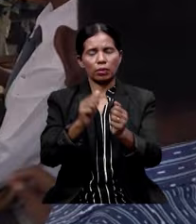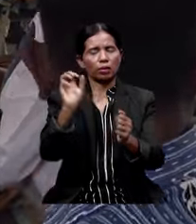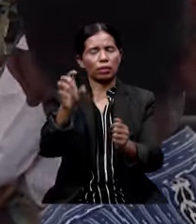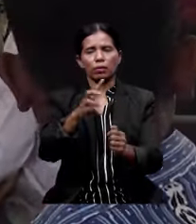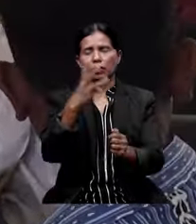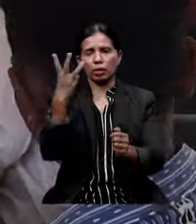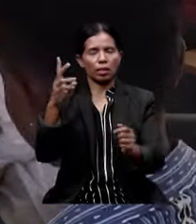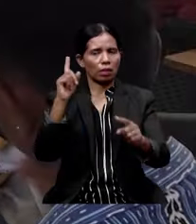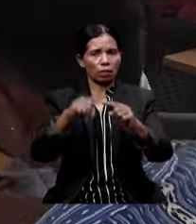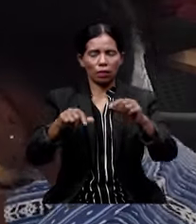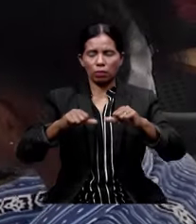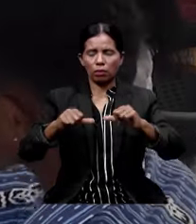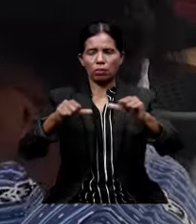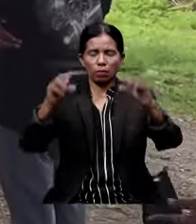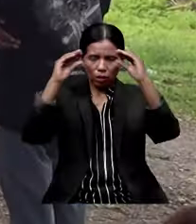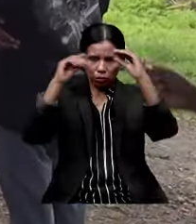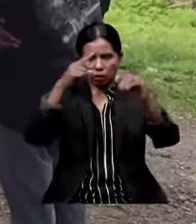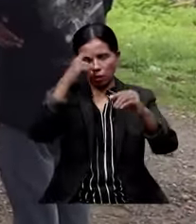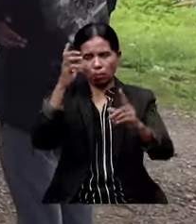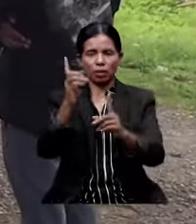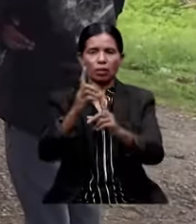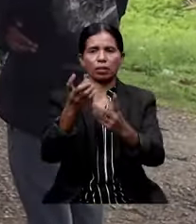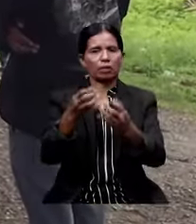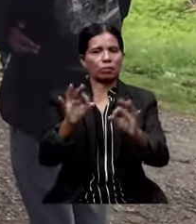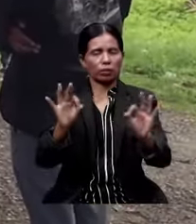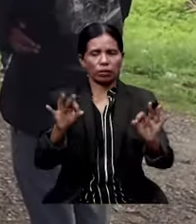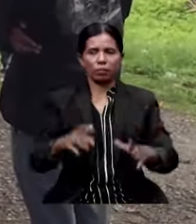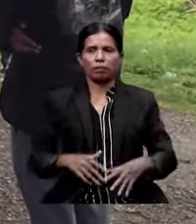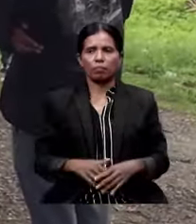kontinua hanorin tambah kontratu remataona. Feliciano Venancio Belo, ZMN.